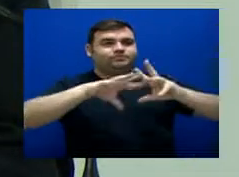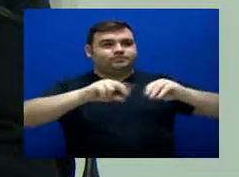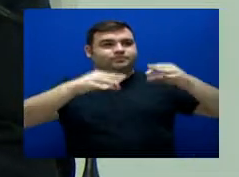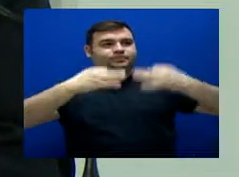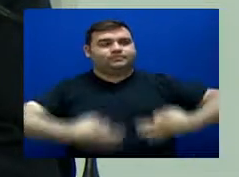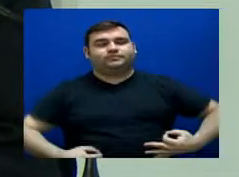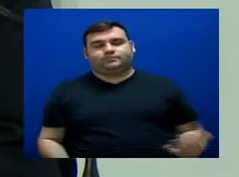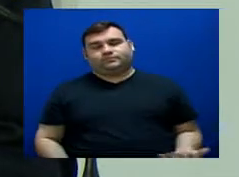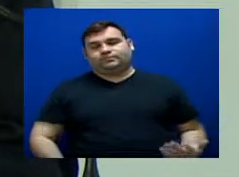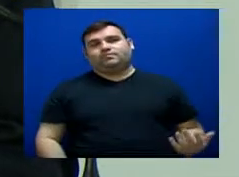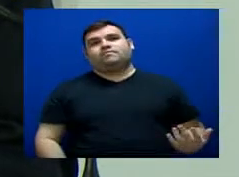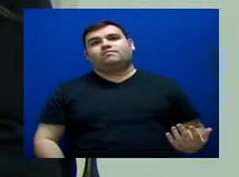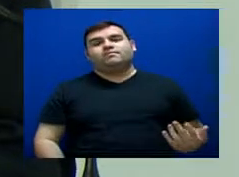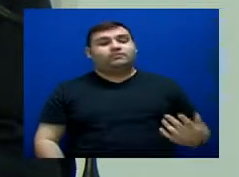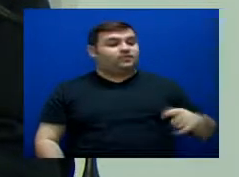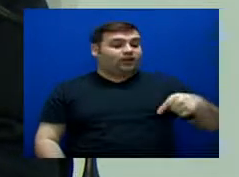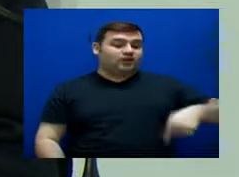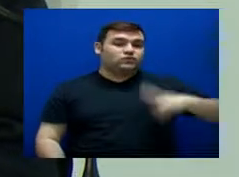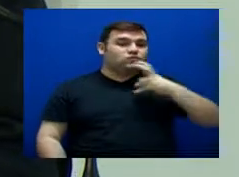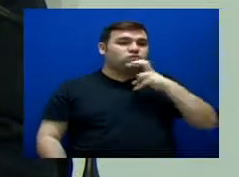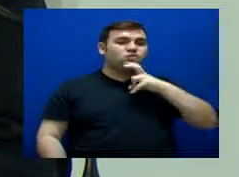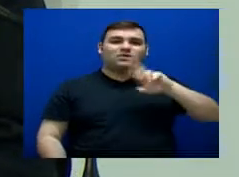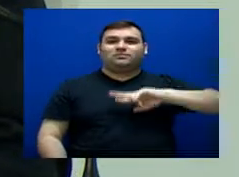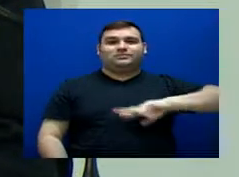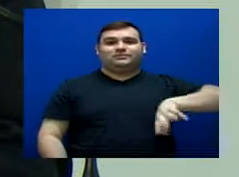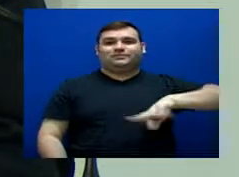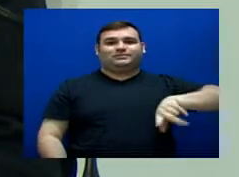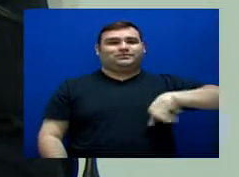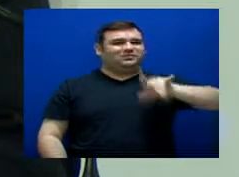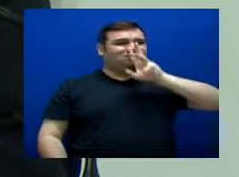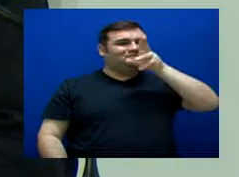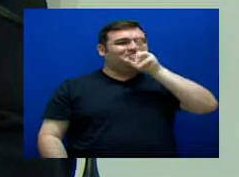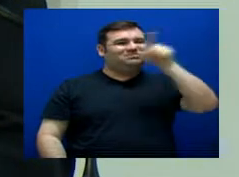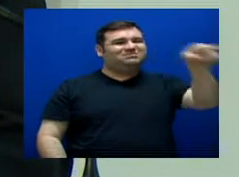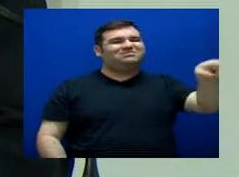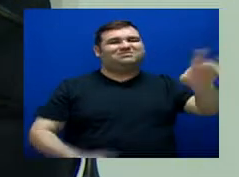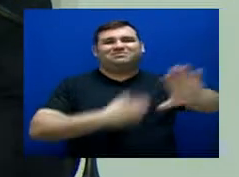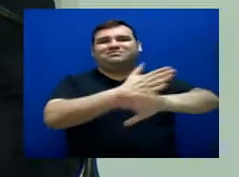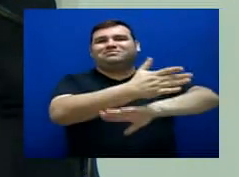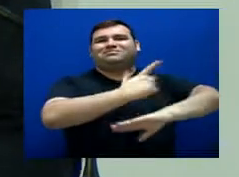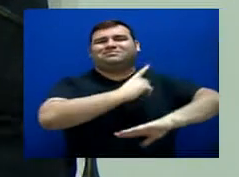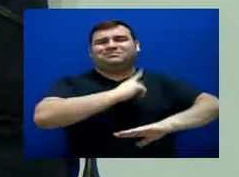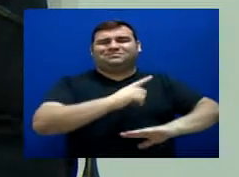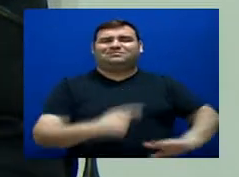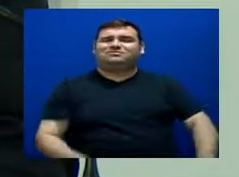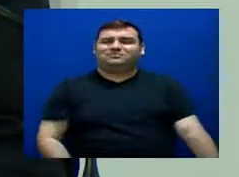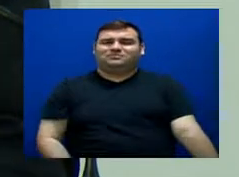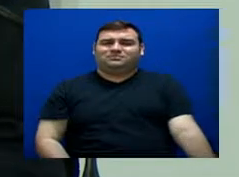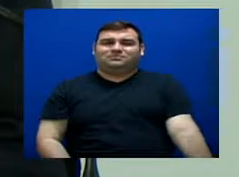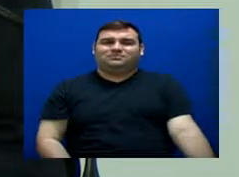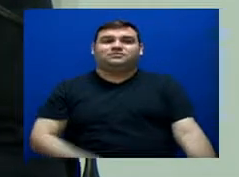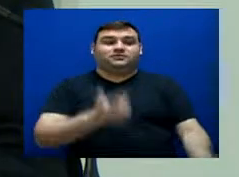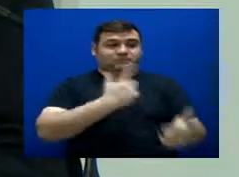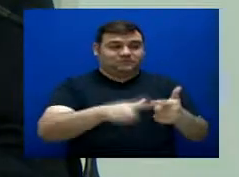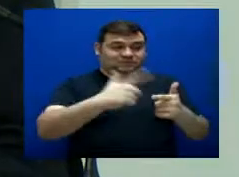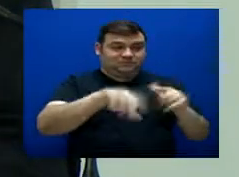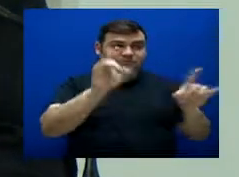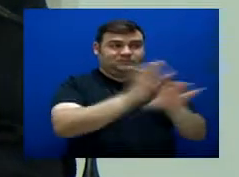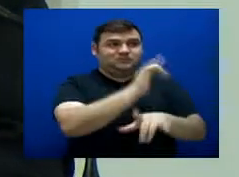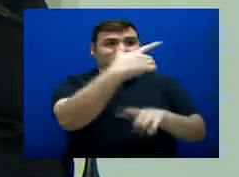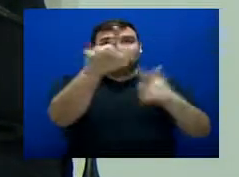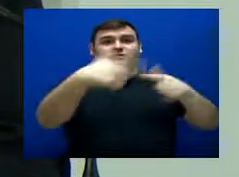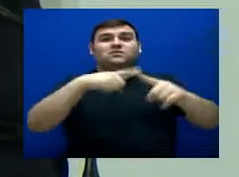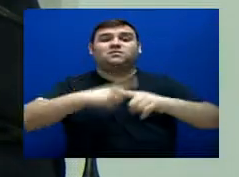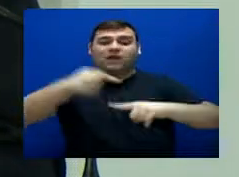coletivo de Iperó. Não é problema do prefeito de Sorocaba, vereador Hélio Brasileiro, resolver o problema de outra cidade,